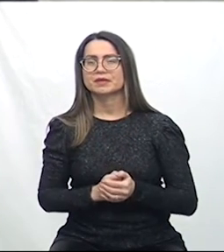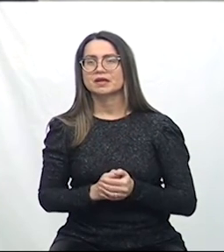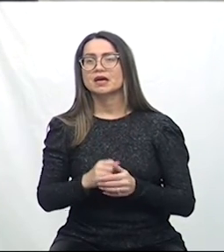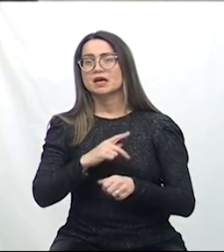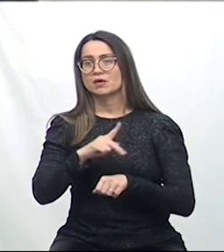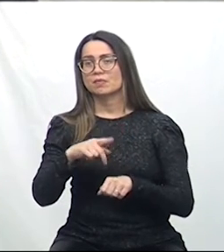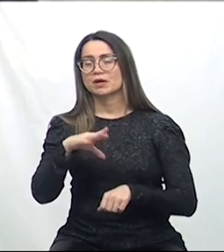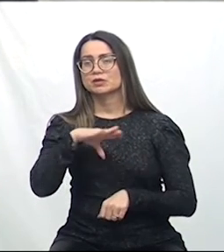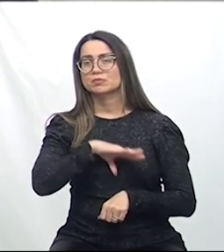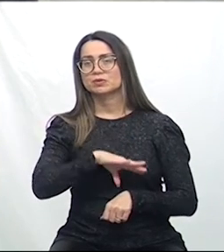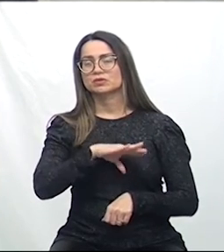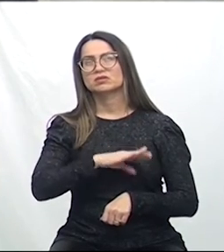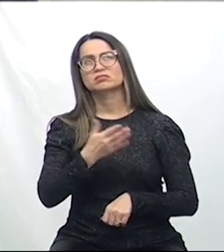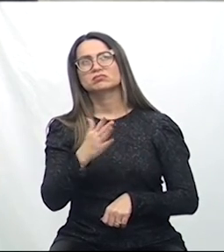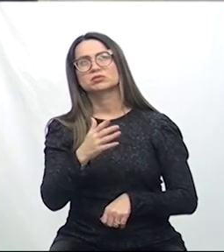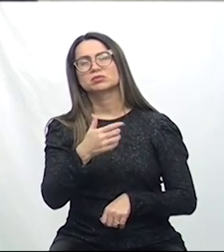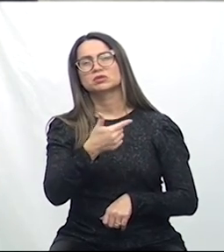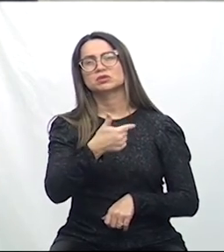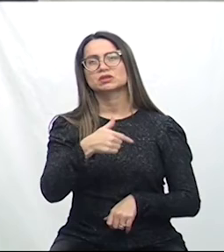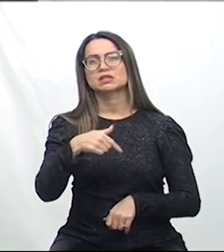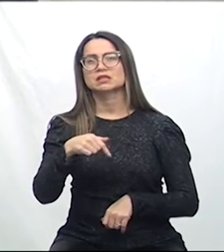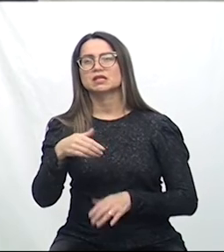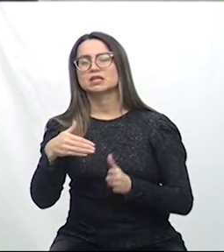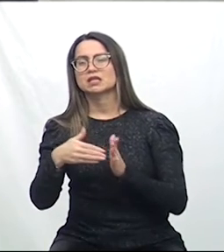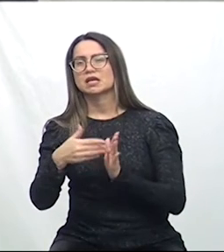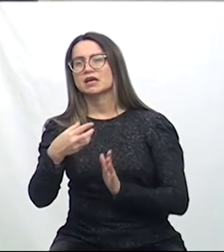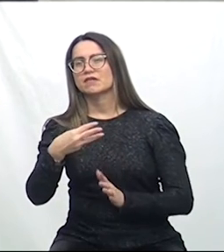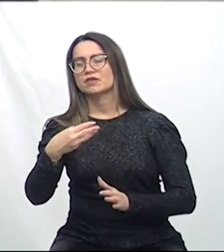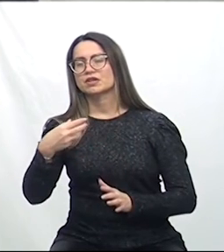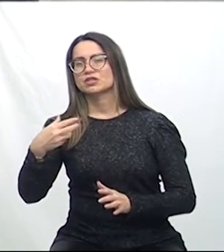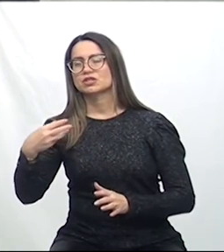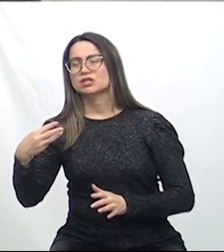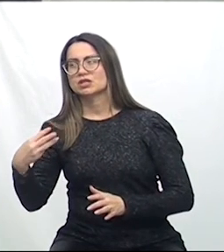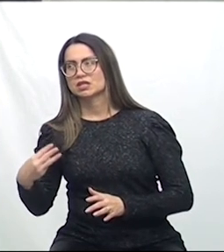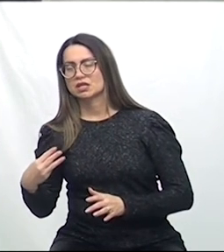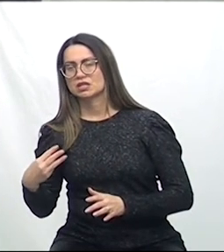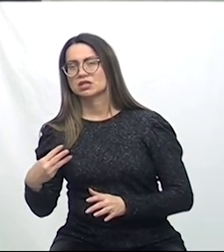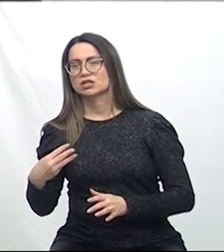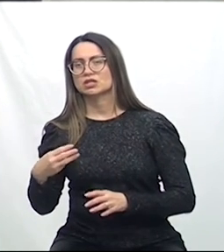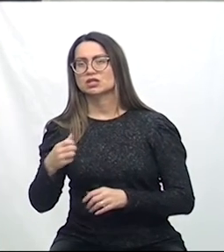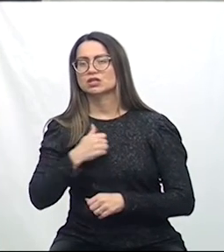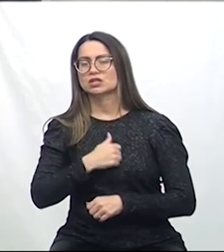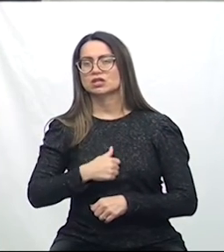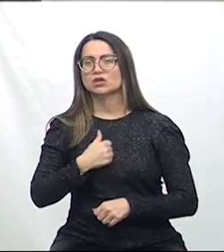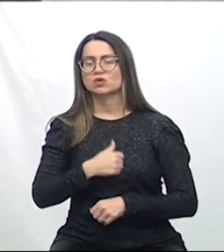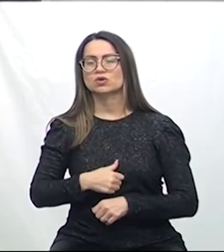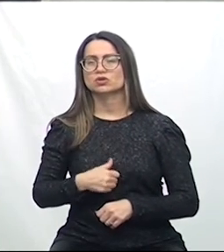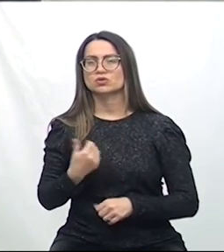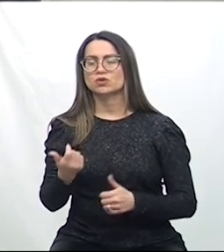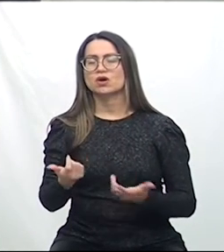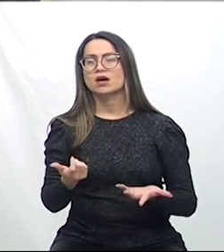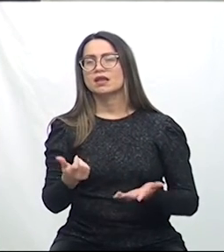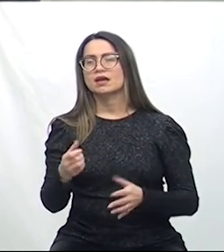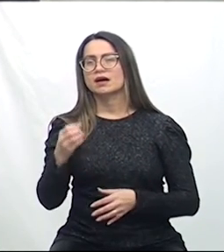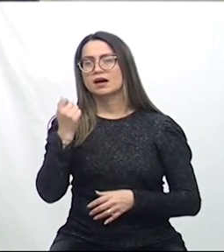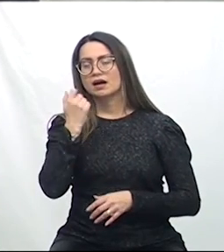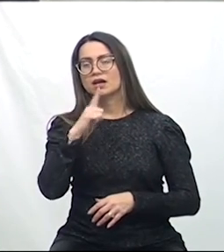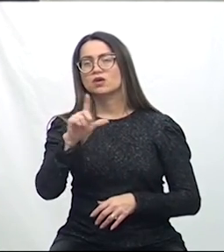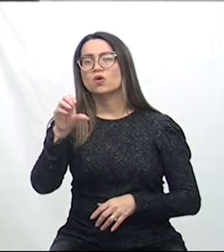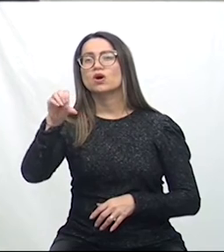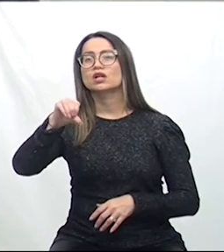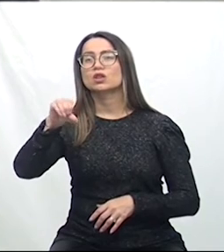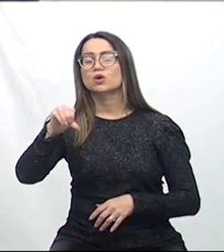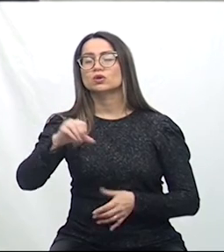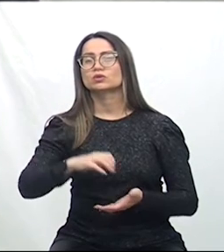Mirandela Open, entre 17 e 23 de agosto, ela ficou com a 9ª colocação feminina, com 3,5 de 8, e no